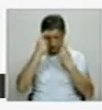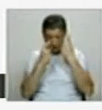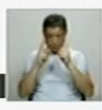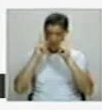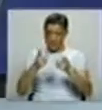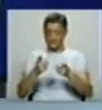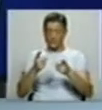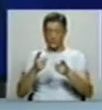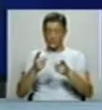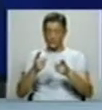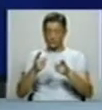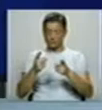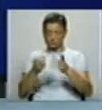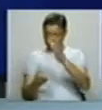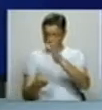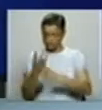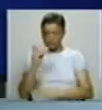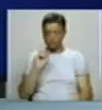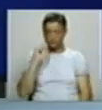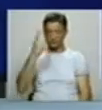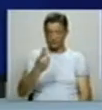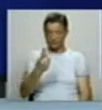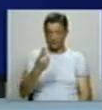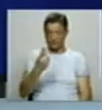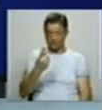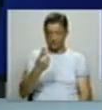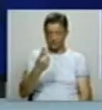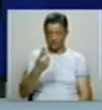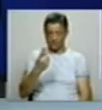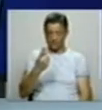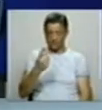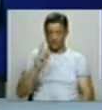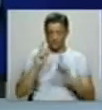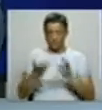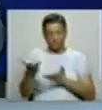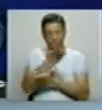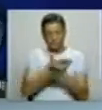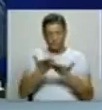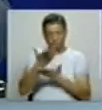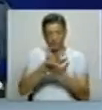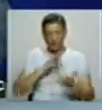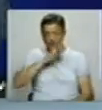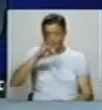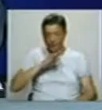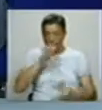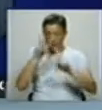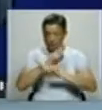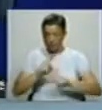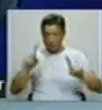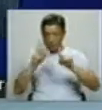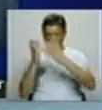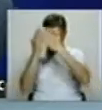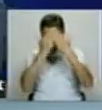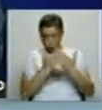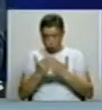que nasciam, saíam rapidamente da sua maternidade e depois perdiam os laços à sua família. Não, o que diz esse estudo é